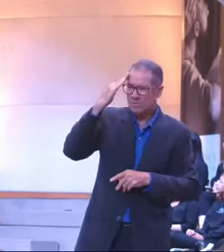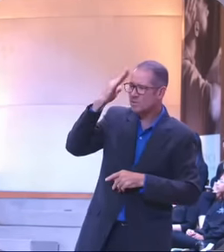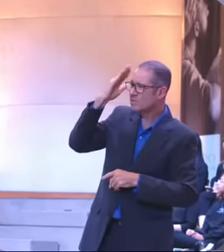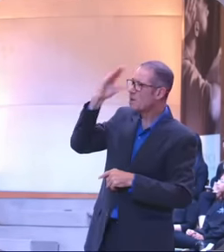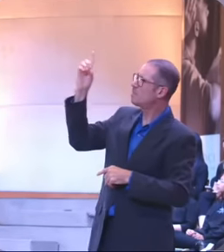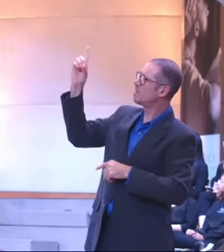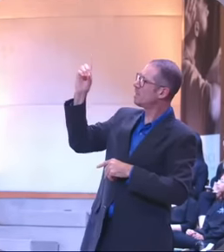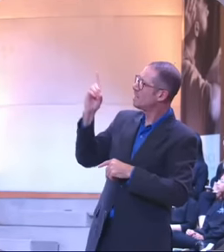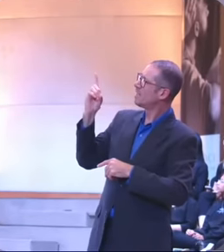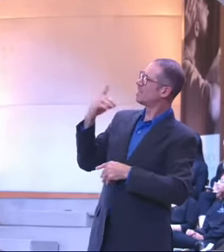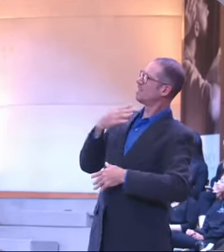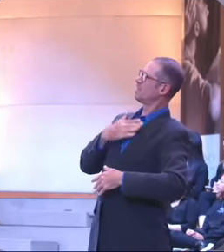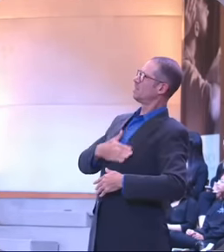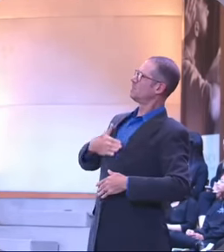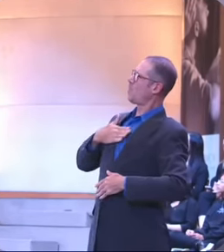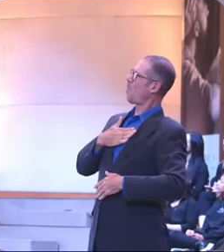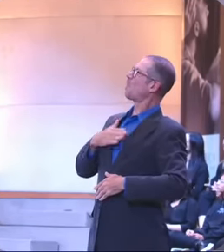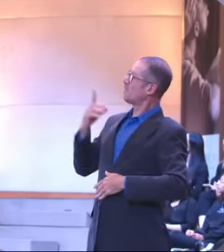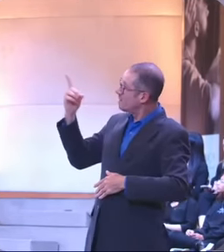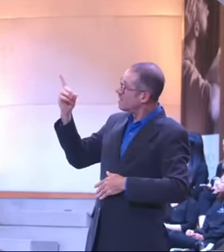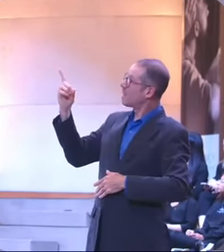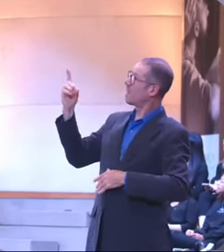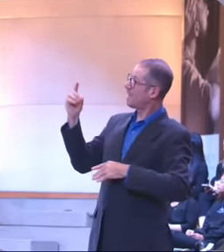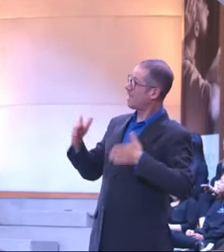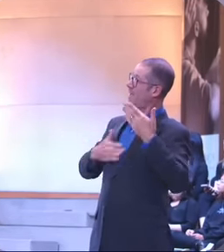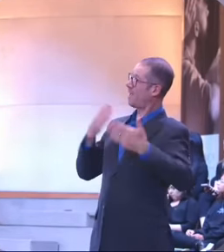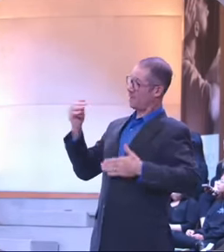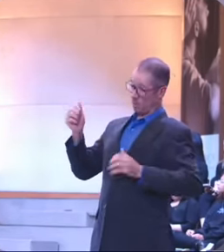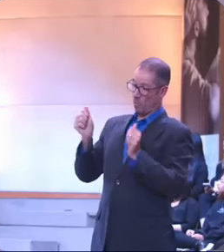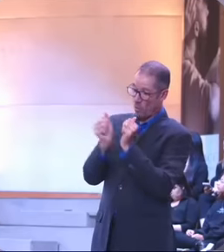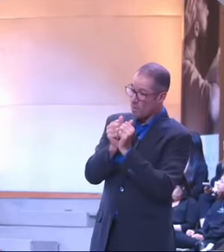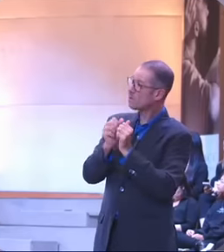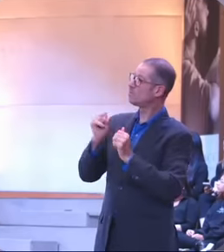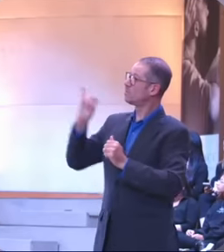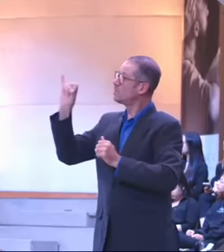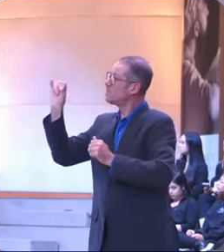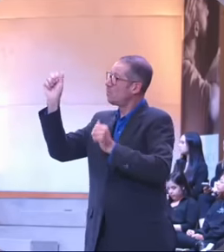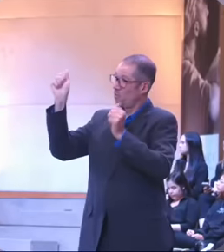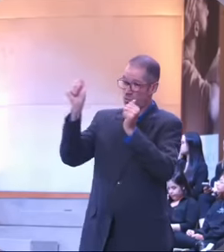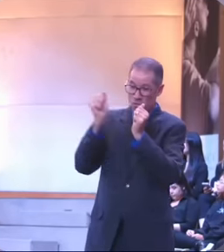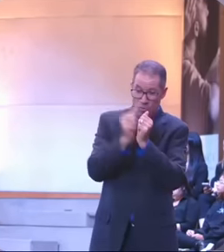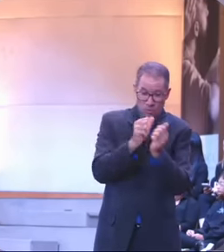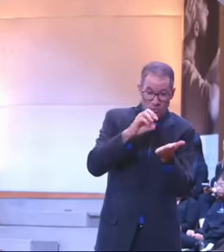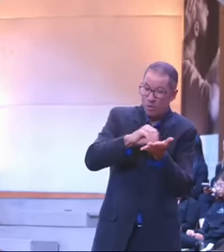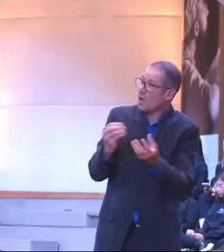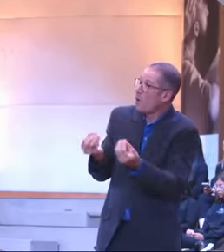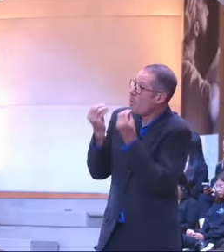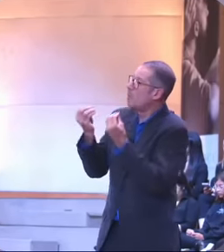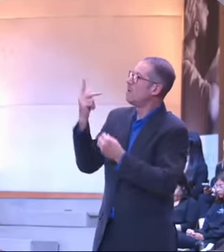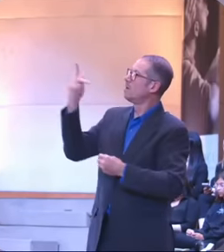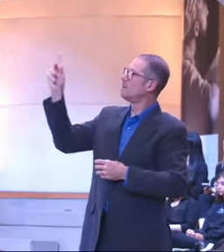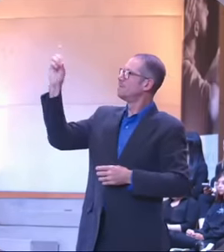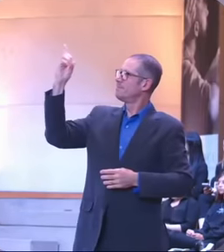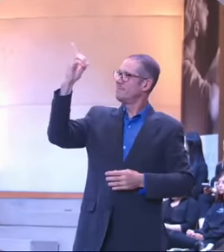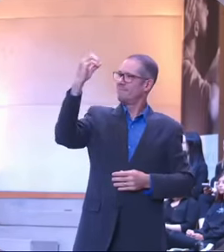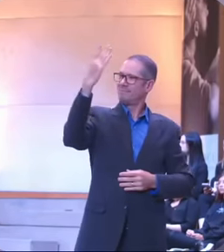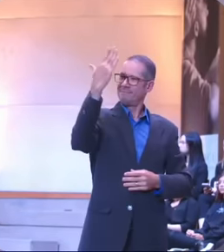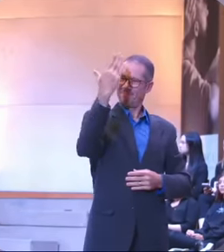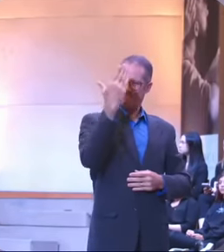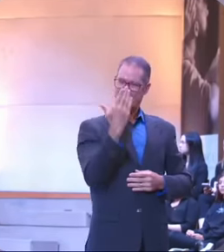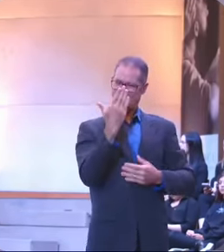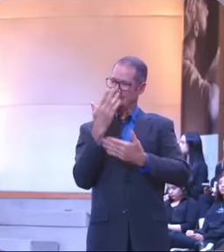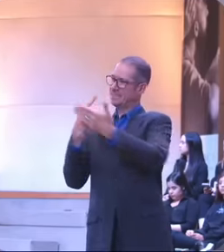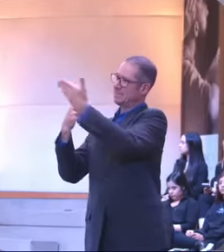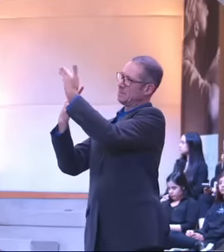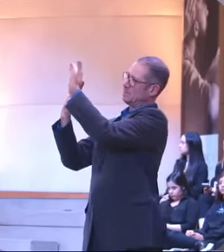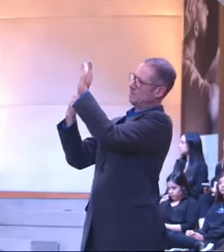estás contente com o teu povo e comigo, se não fores conosco? A tua presença é que mostrará